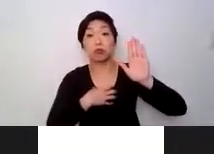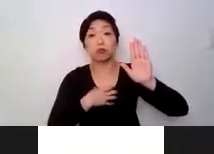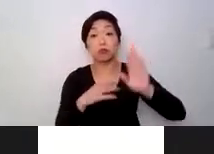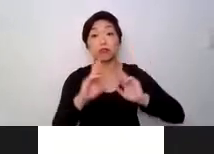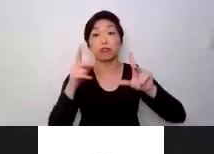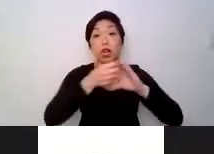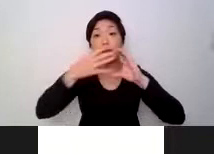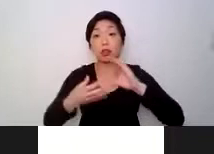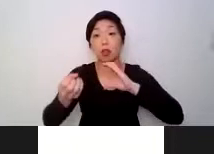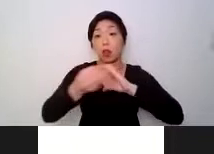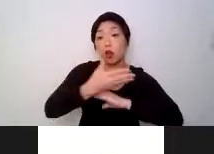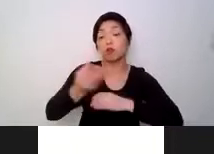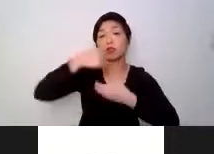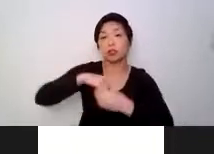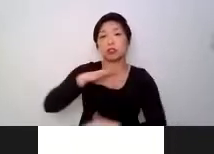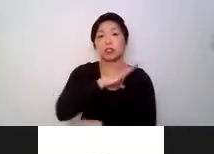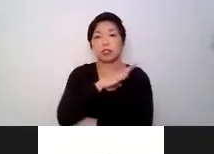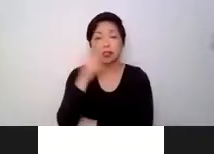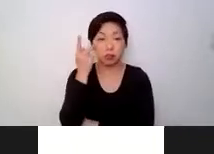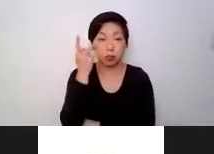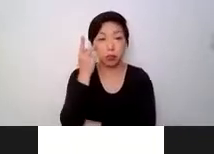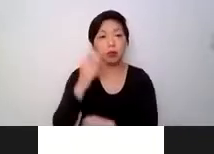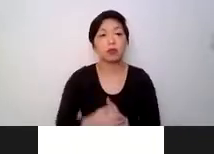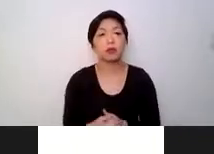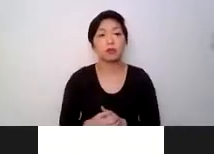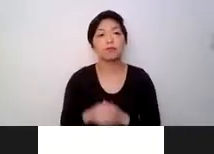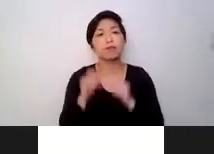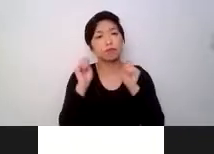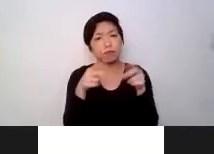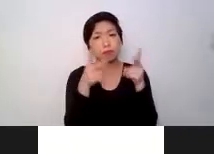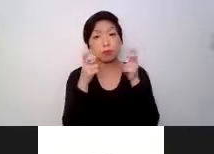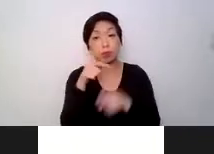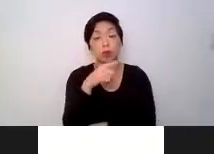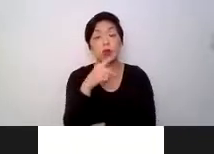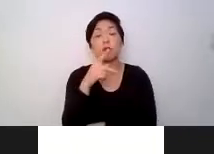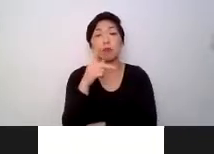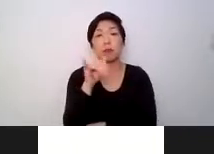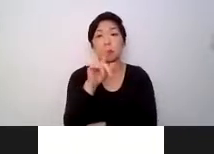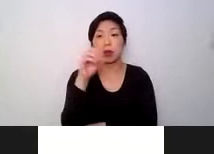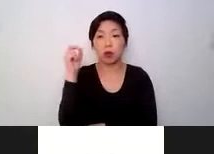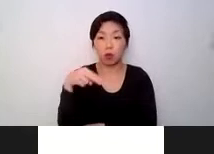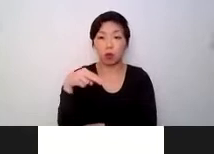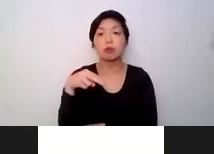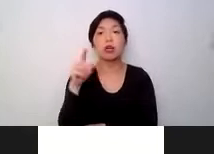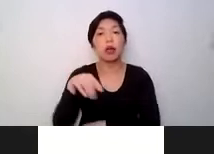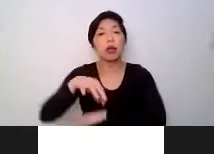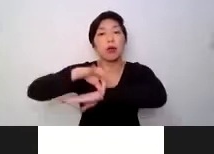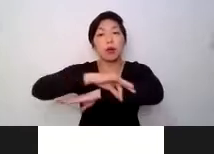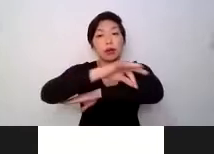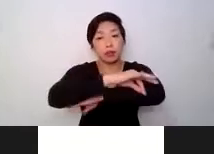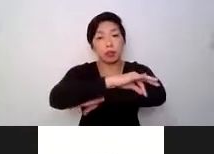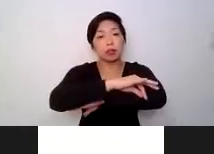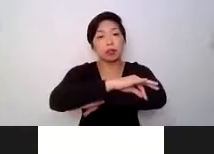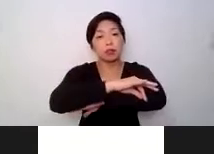o saber fazer que ele imprime. E aí a gente consegue perceber que o Pilon é um arquiteto que fez Ecole